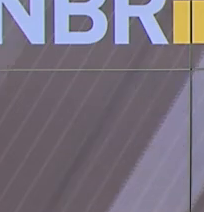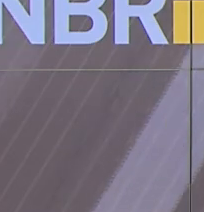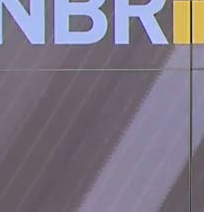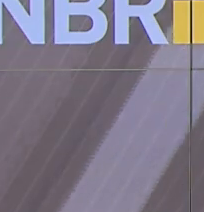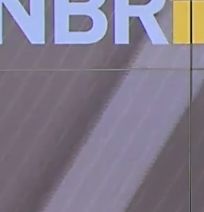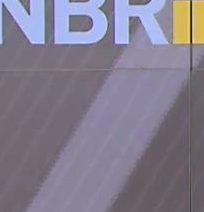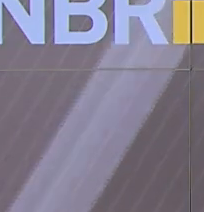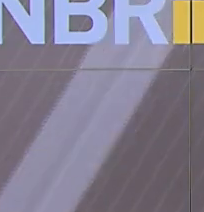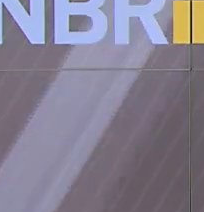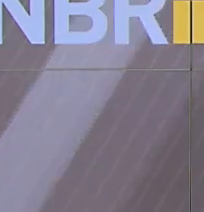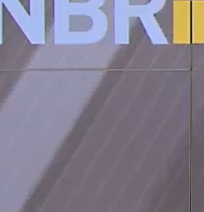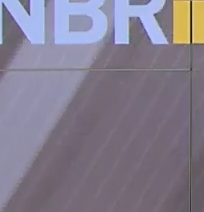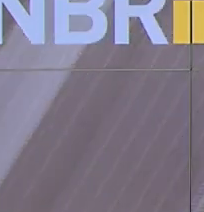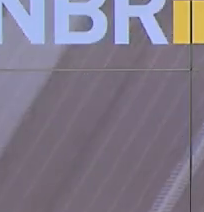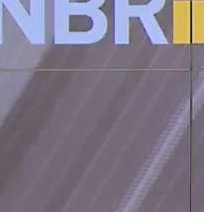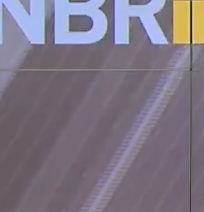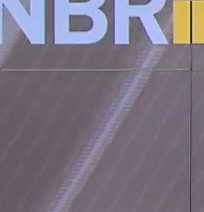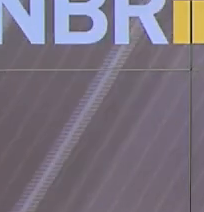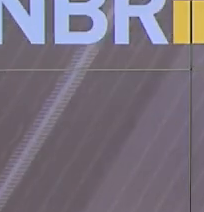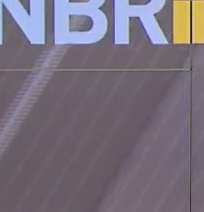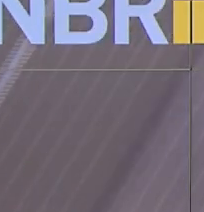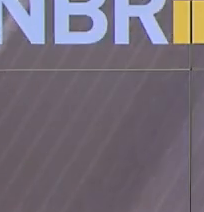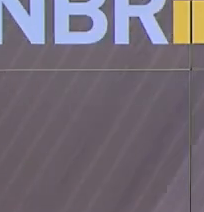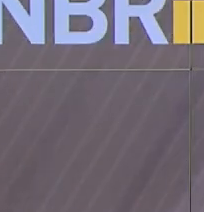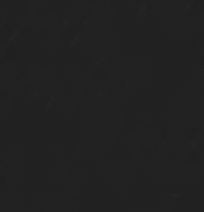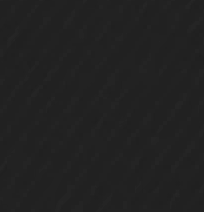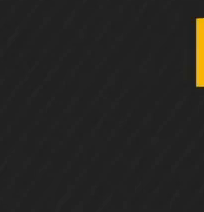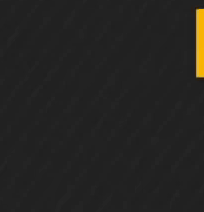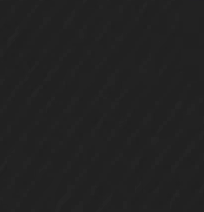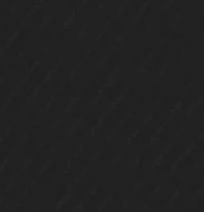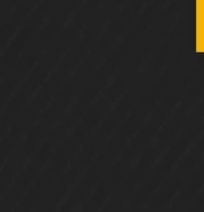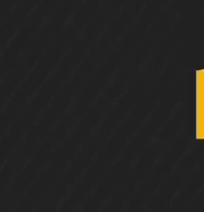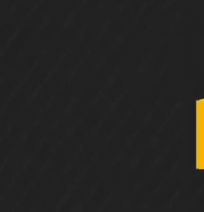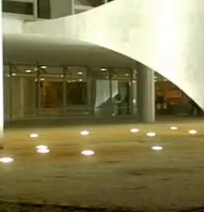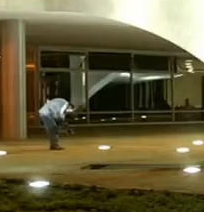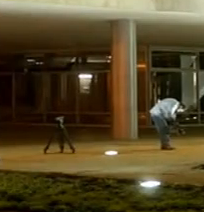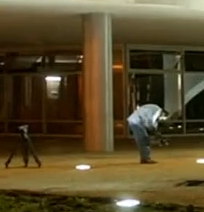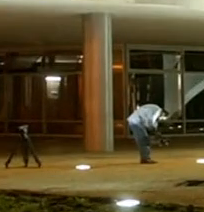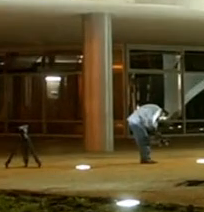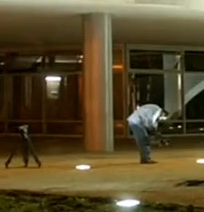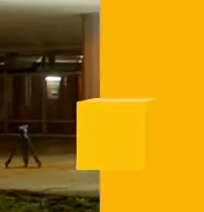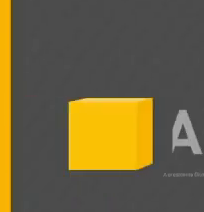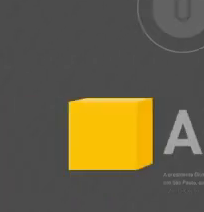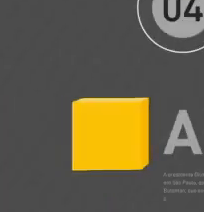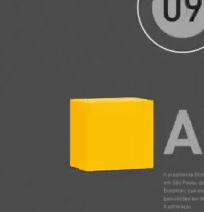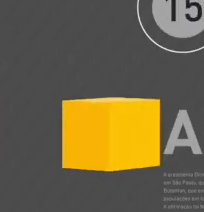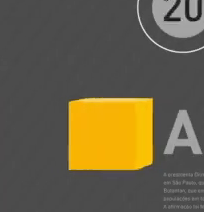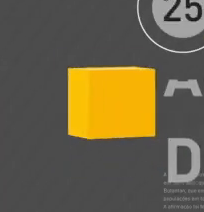NBR, a TV do governo federal.